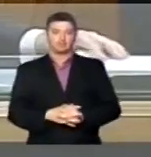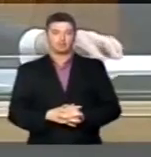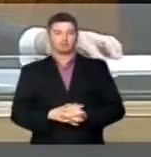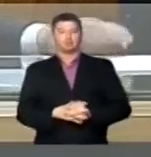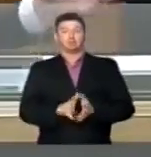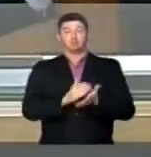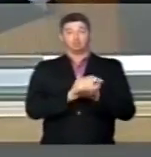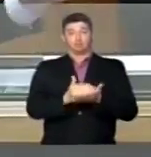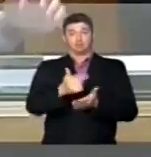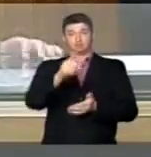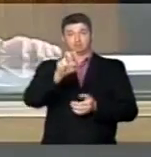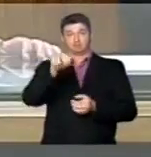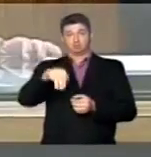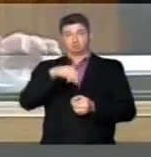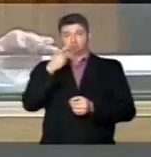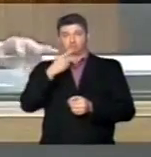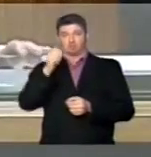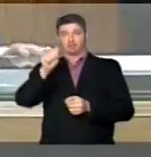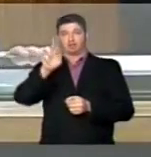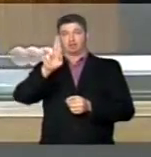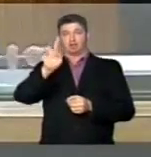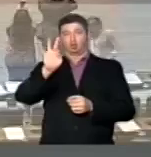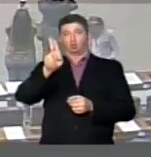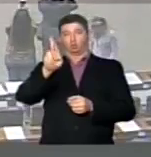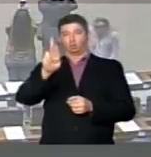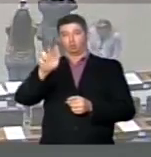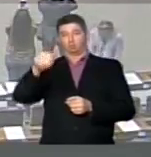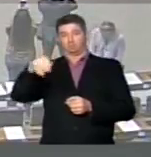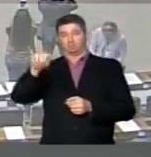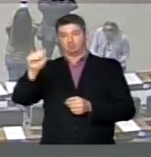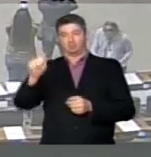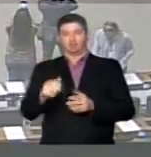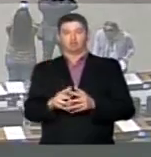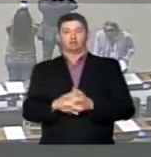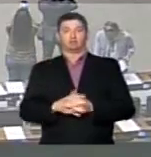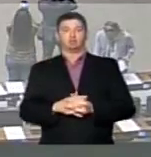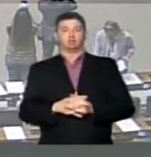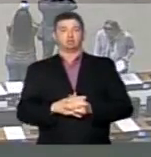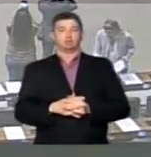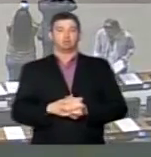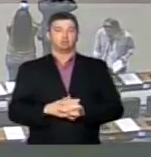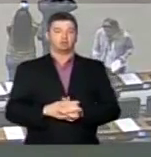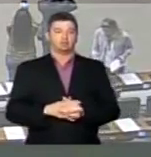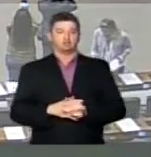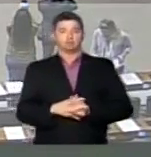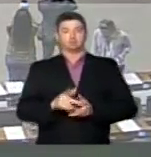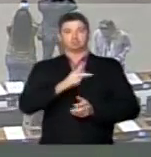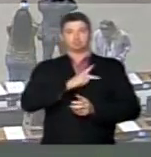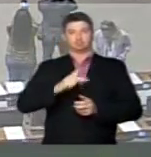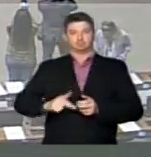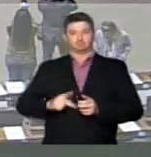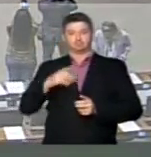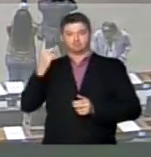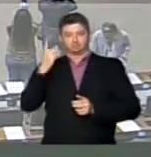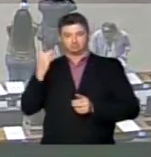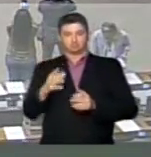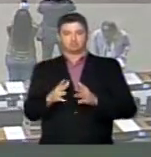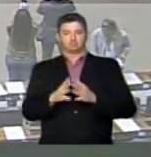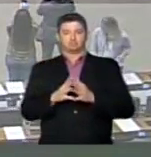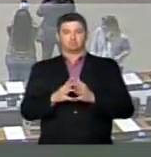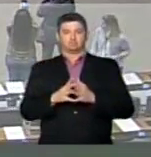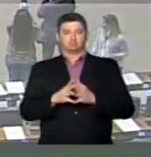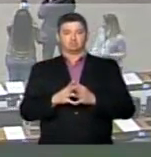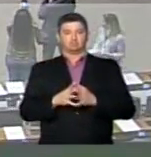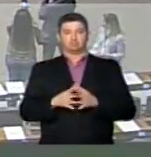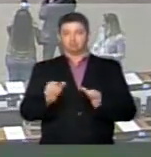Iniciando o grande expediente, deputado Arthur Maia. Obrigada, senhor presidente. Senhor presidente, senhoras e senhores deputados, A Vossa Excelência, logo